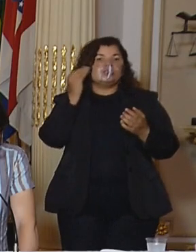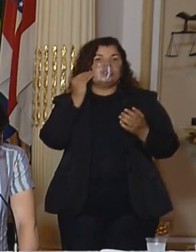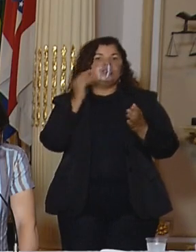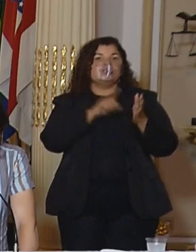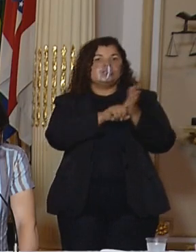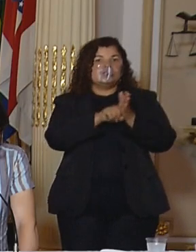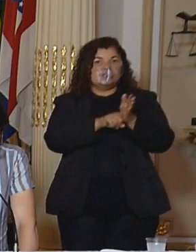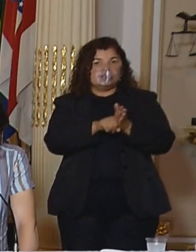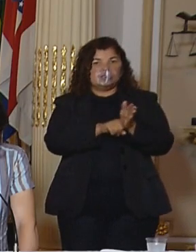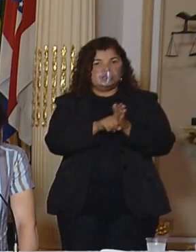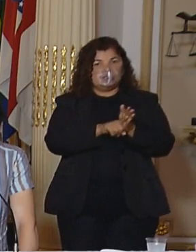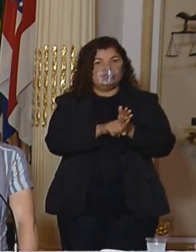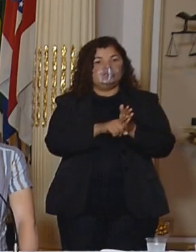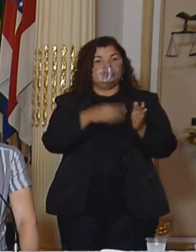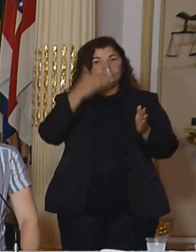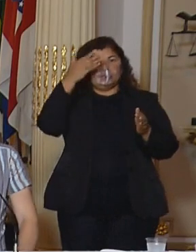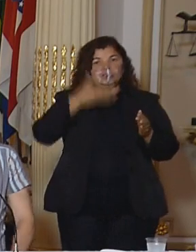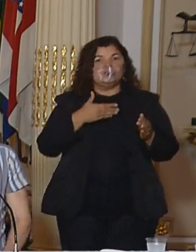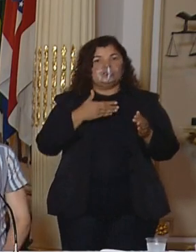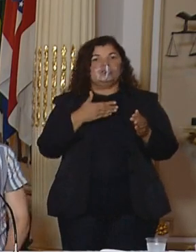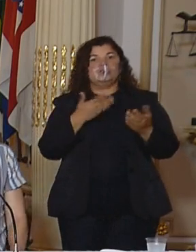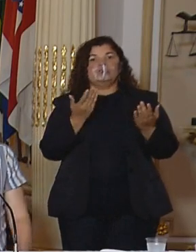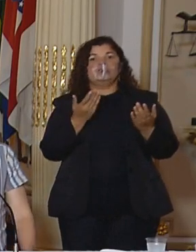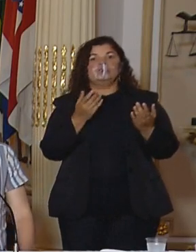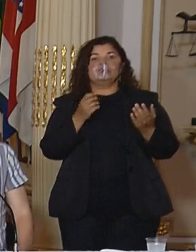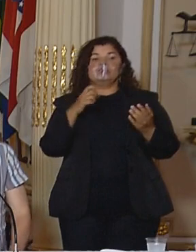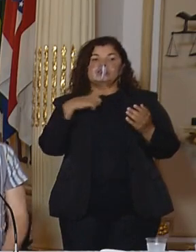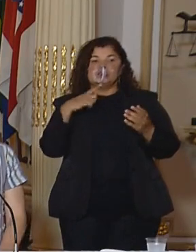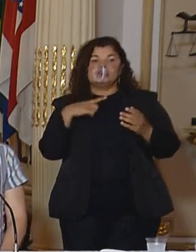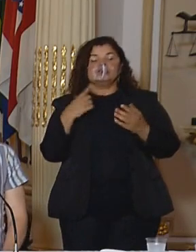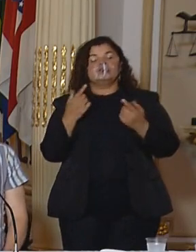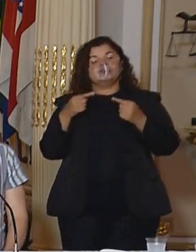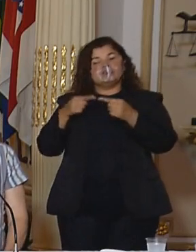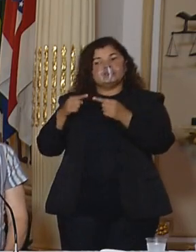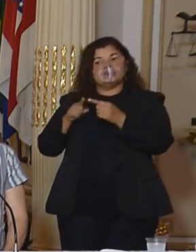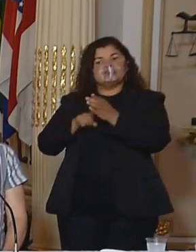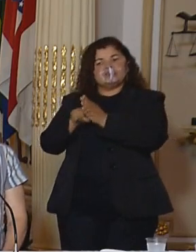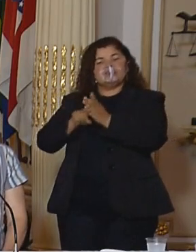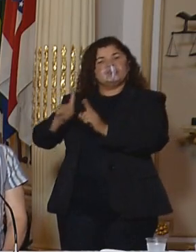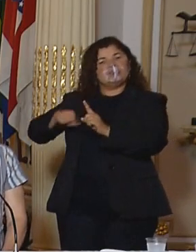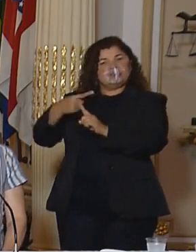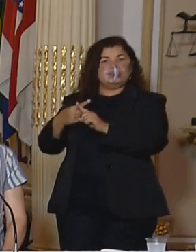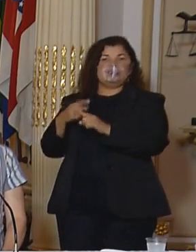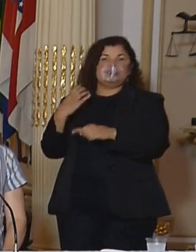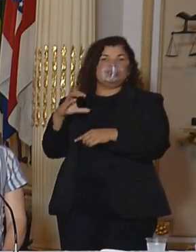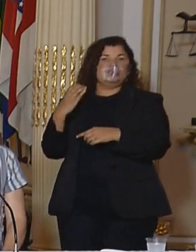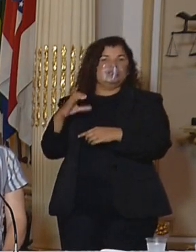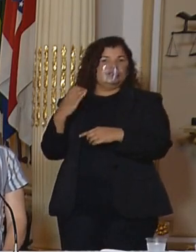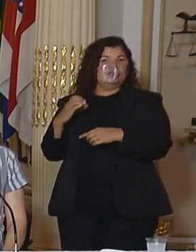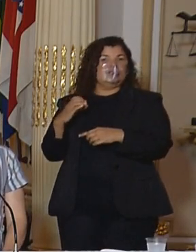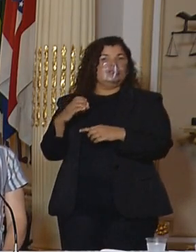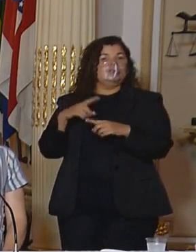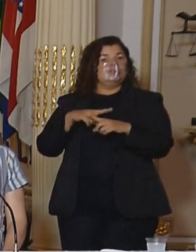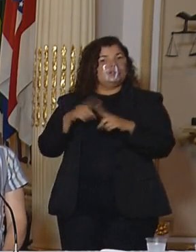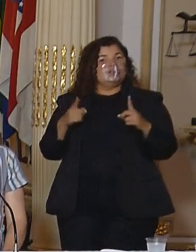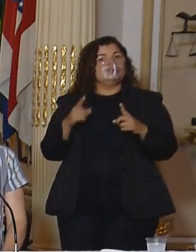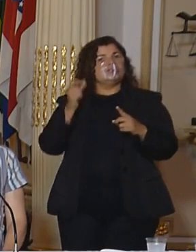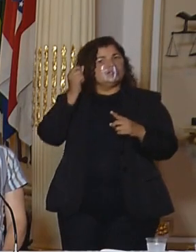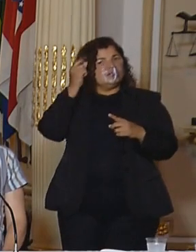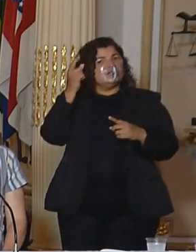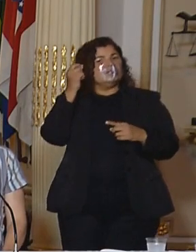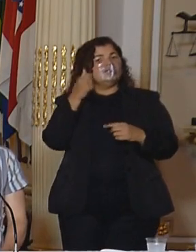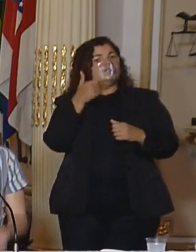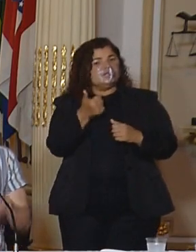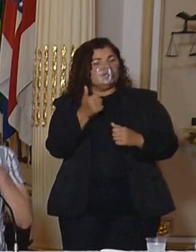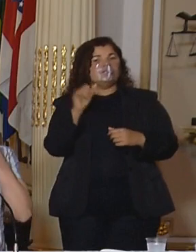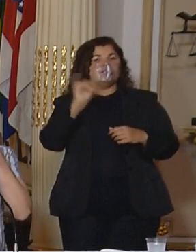e comprovadas com evidências científicas mais robustas, embora pareça uma ideia a ser